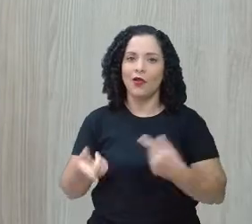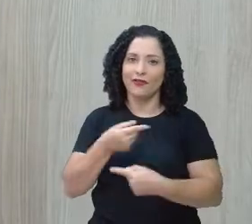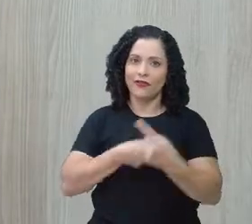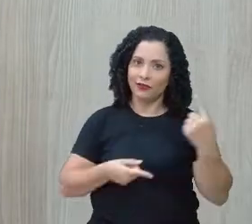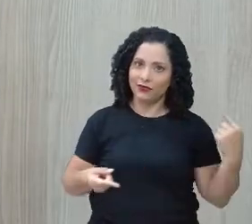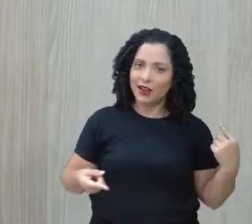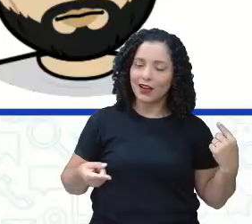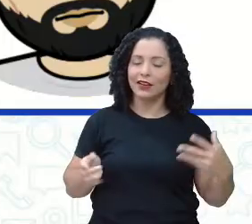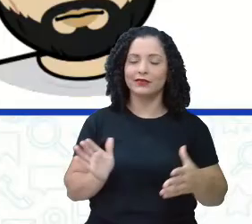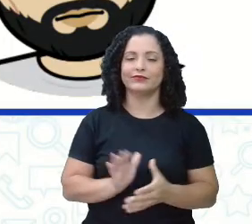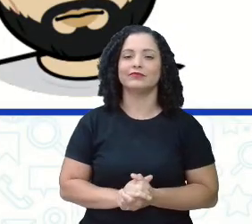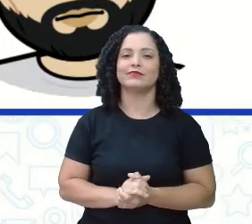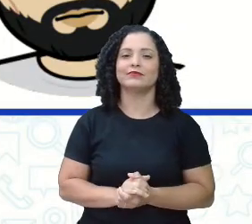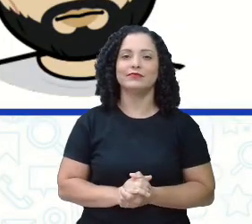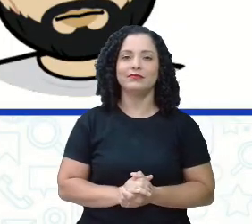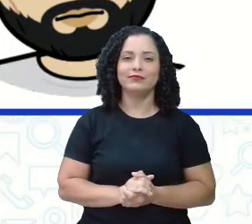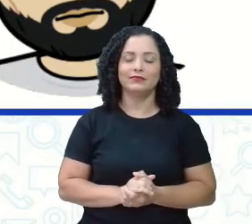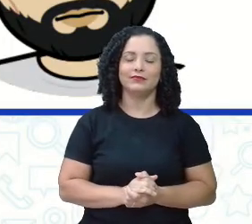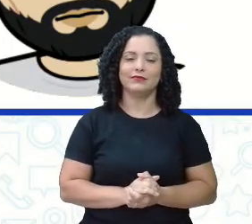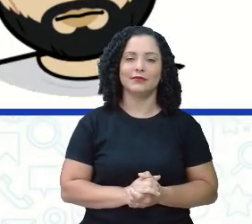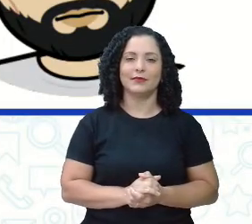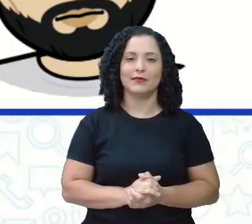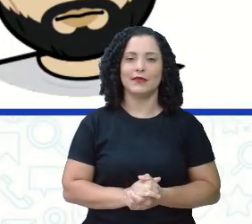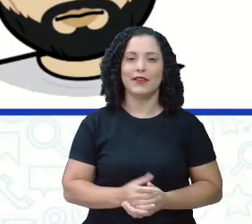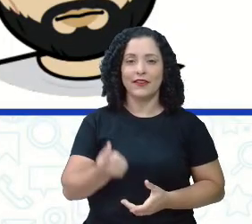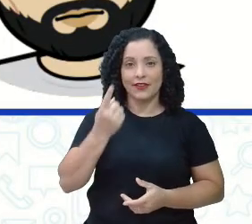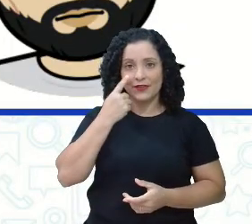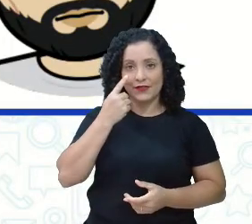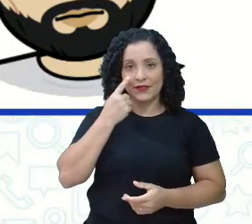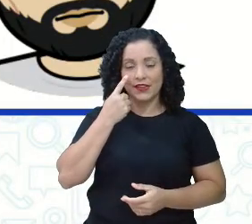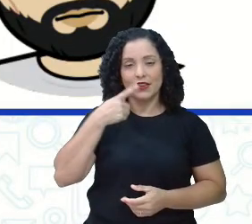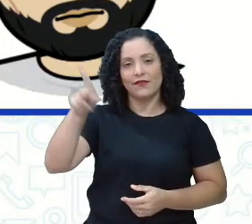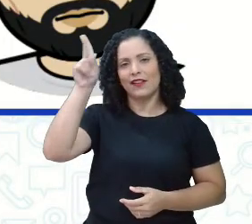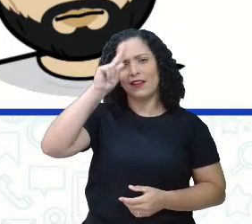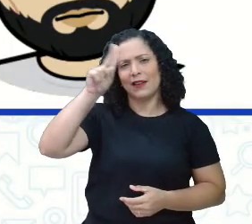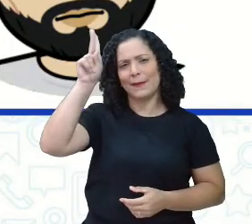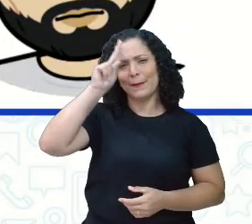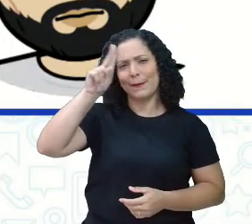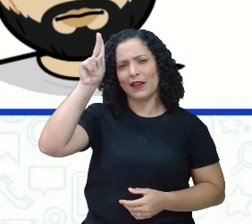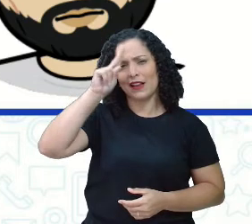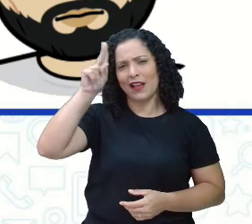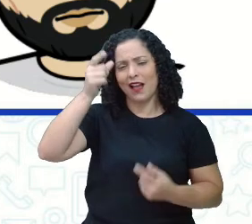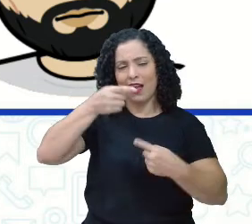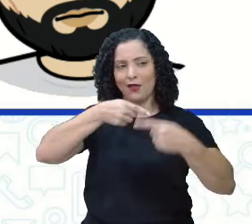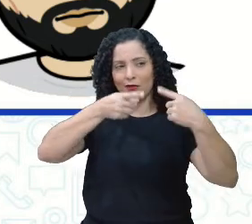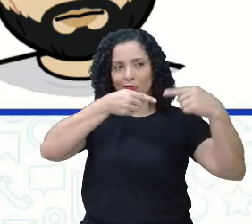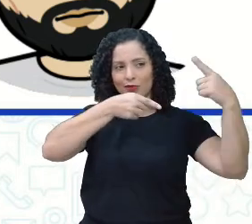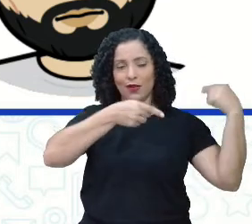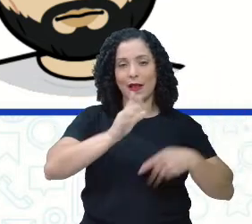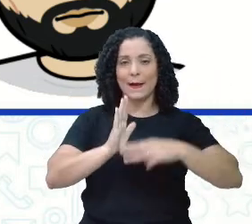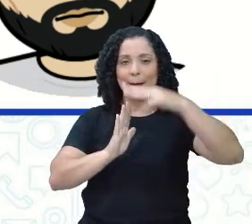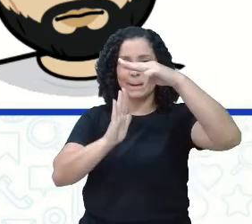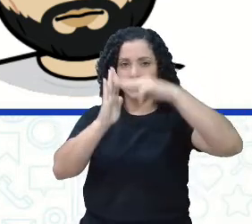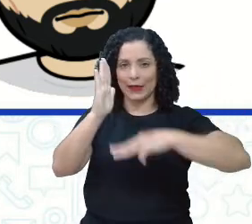para a Billy deixar a tela bem grandona aí, tá? Que a gente vai ver e vai relembrar alguns métodos, tá? Que a gente